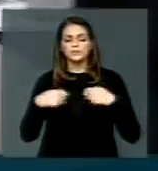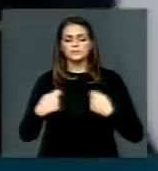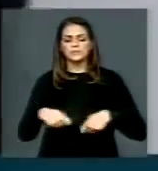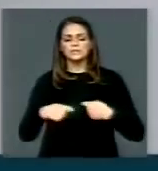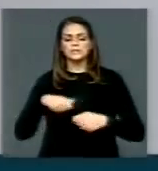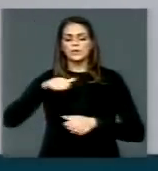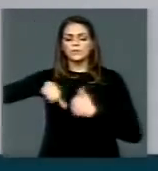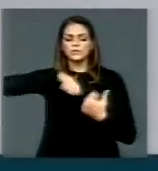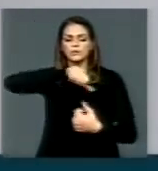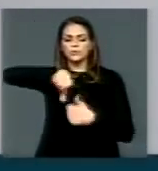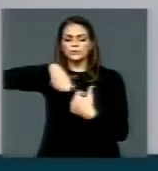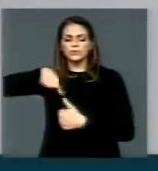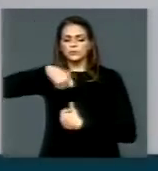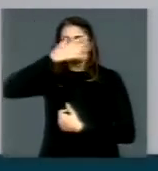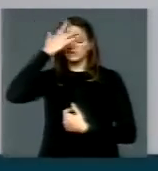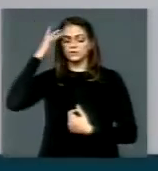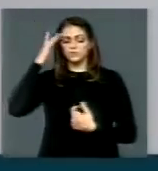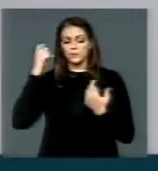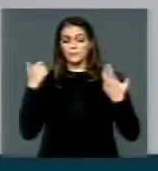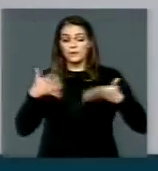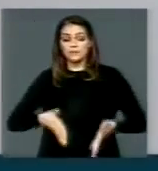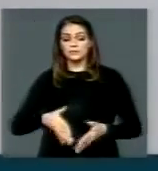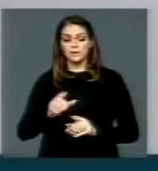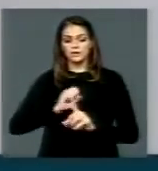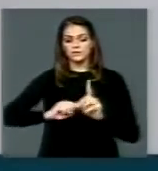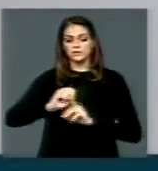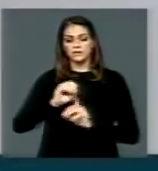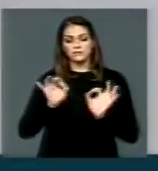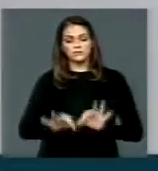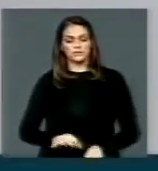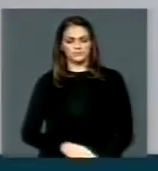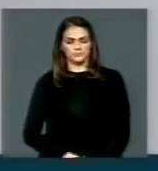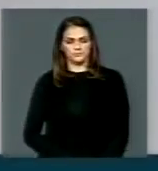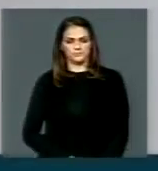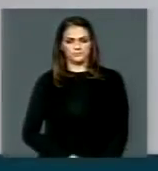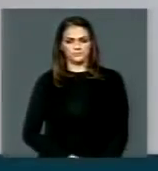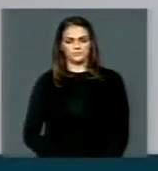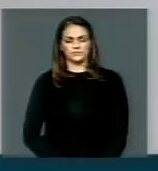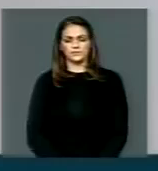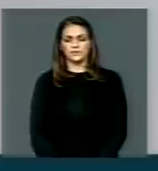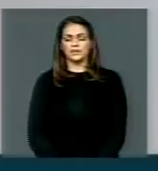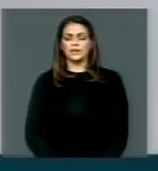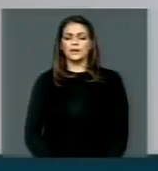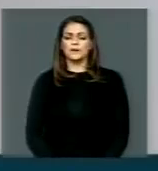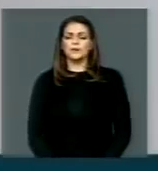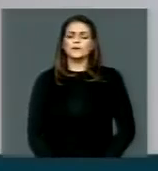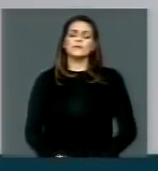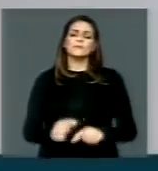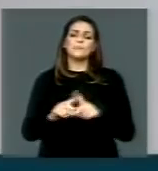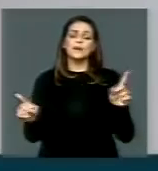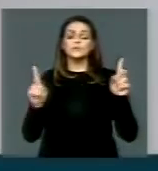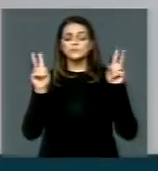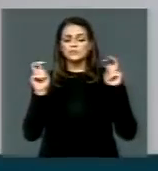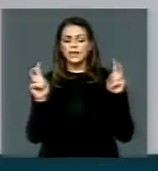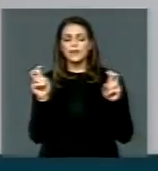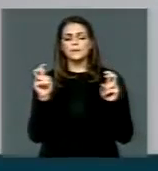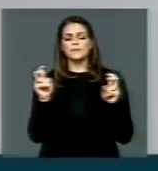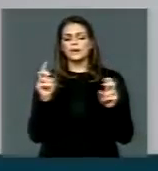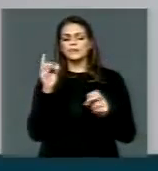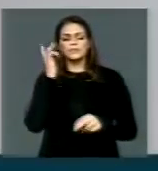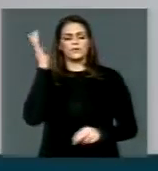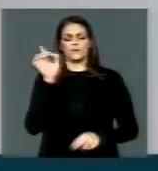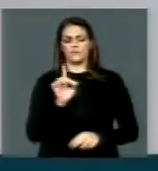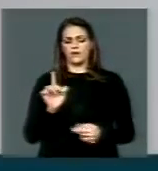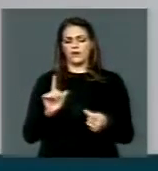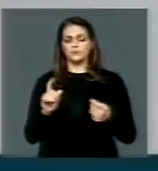e incorporar participação, sim, da sociedade, mas é um tema complexo, é um tema que merece ser debatido